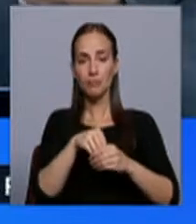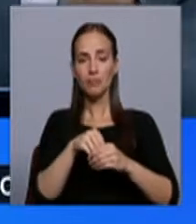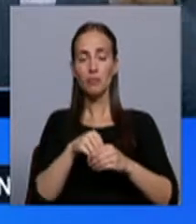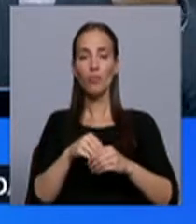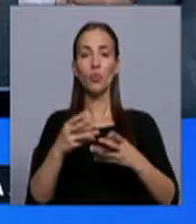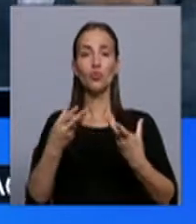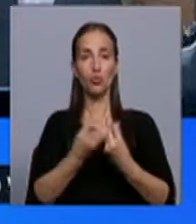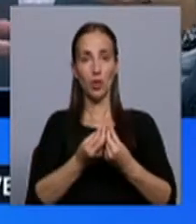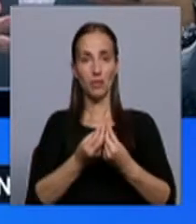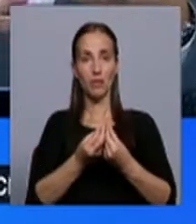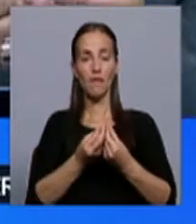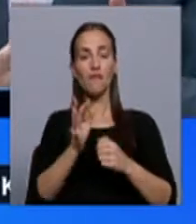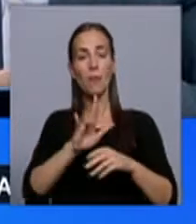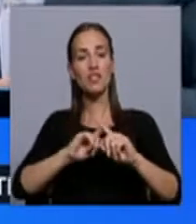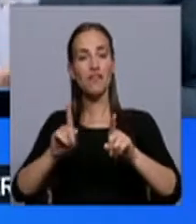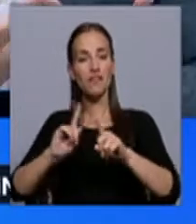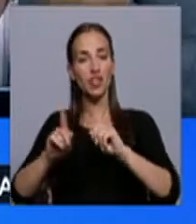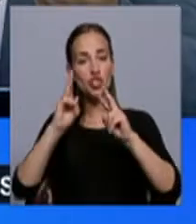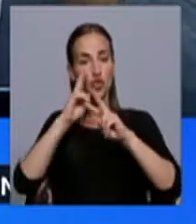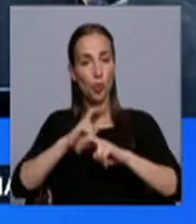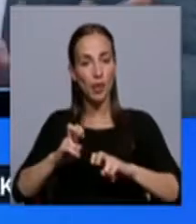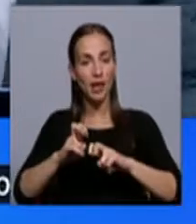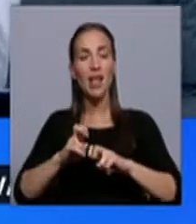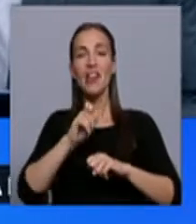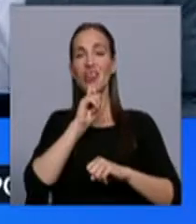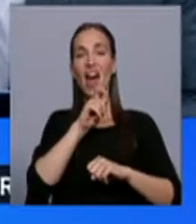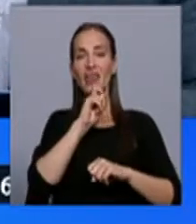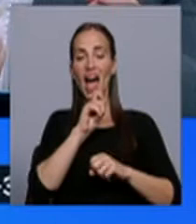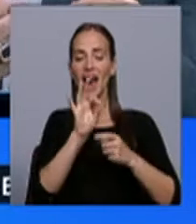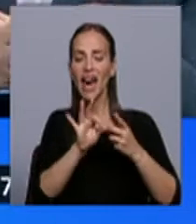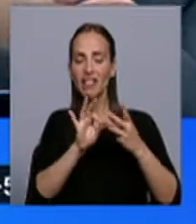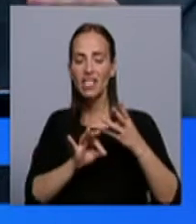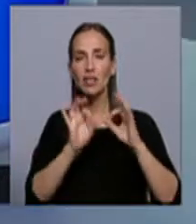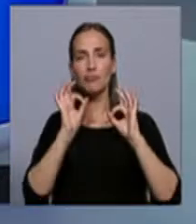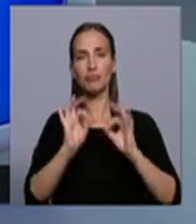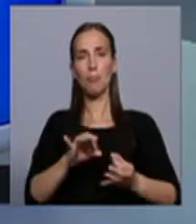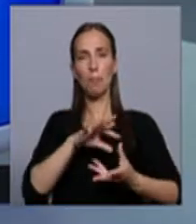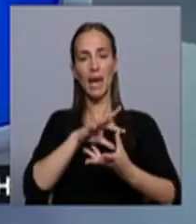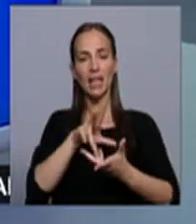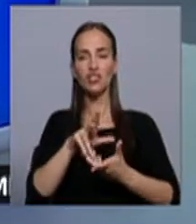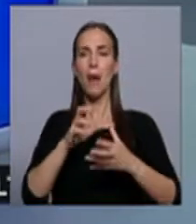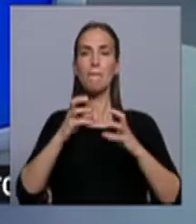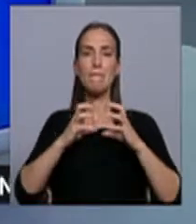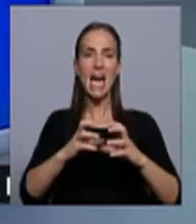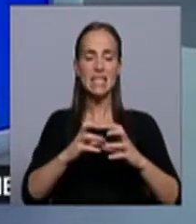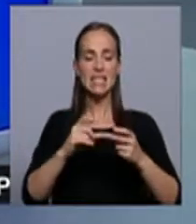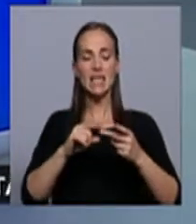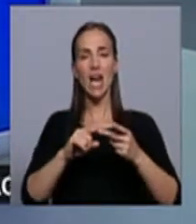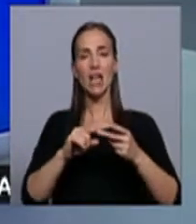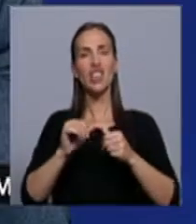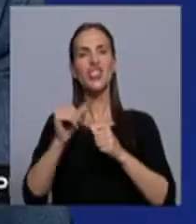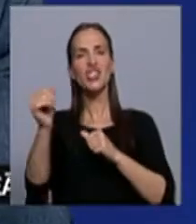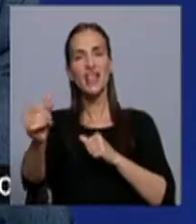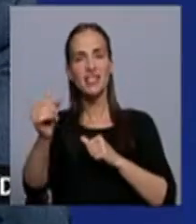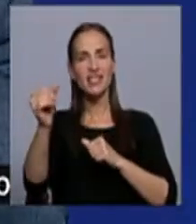dão informações preciosas aos astrónomos, precisamente sobre a atmosfera desses exoplanetas. E combinando os diferentes métodos de descobrir exoplanetas,